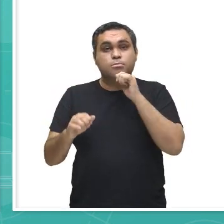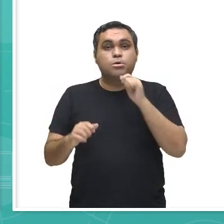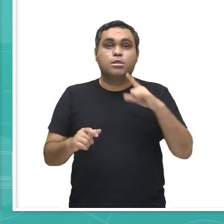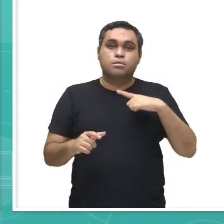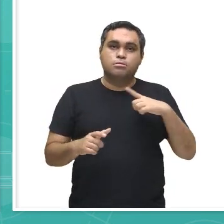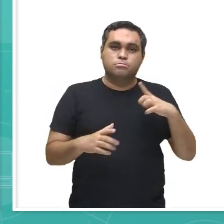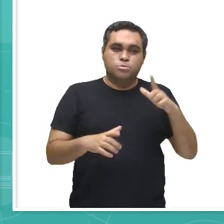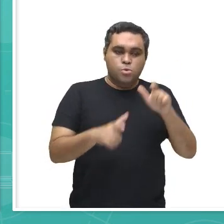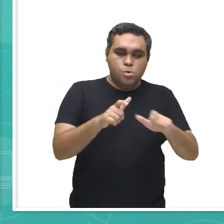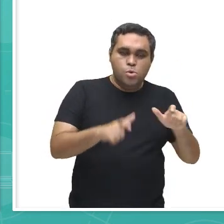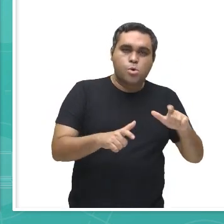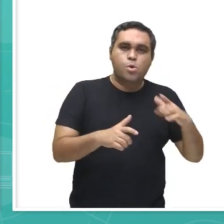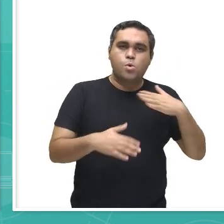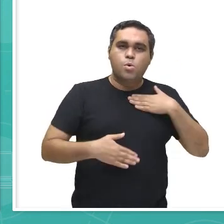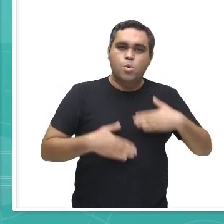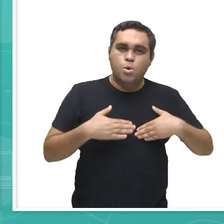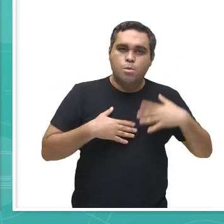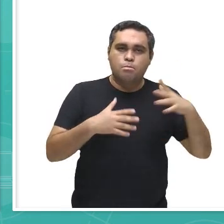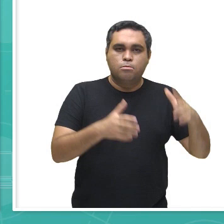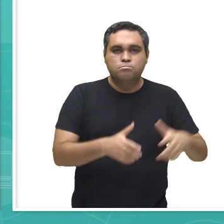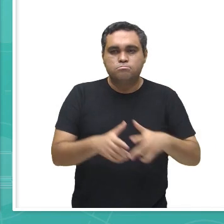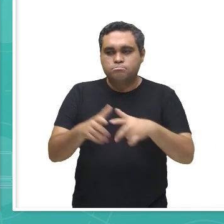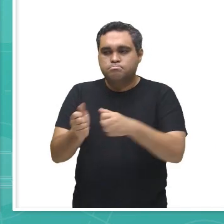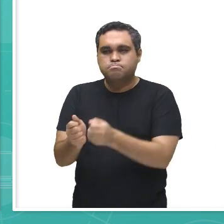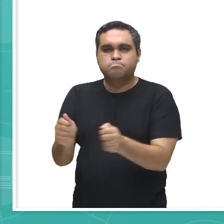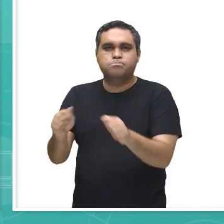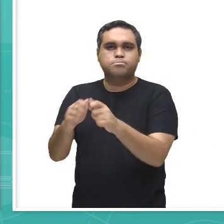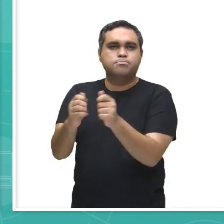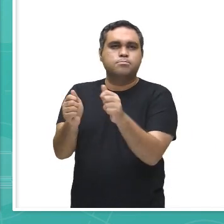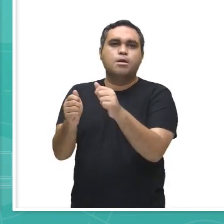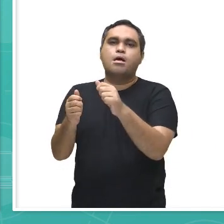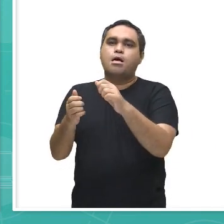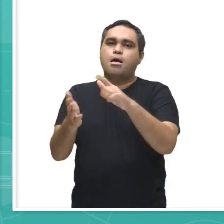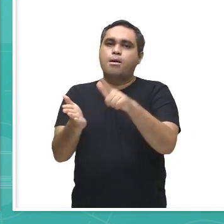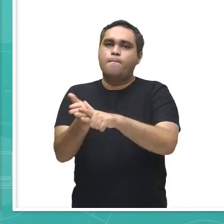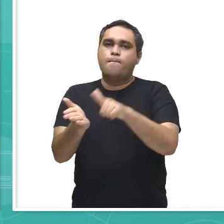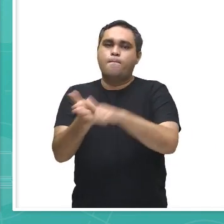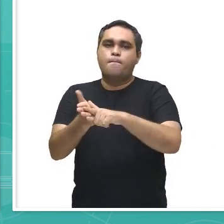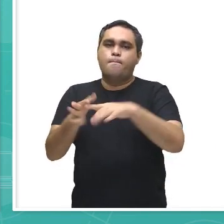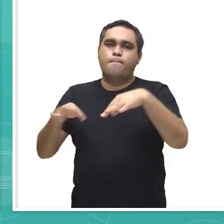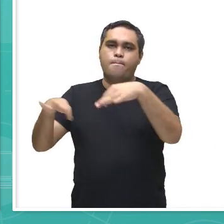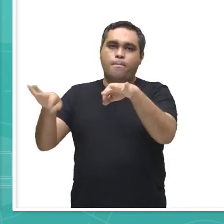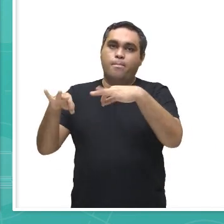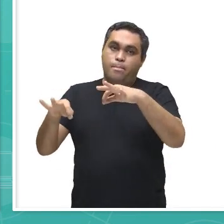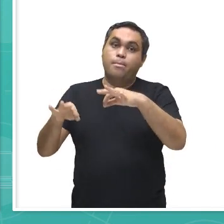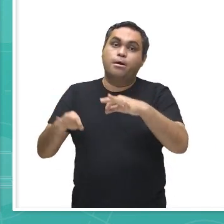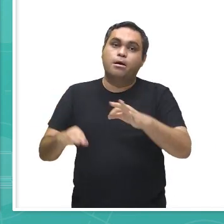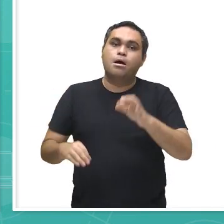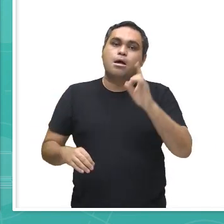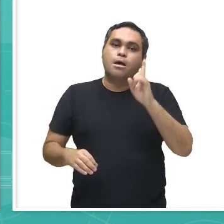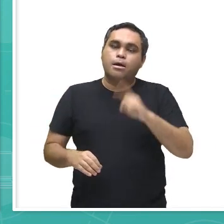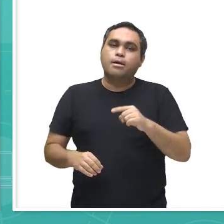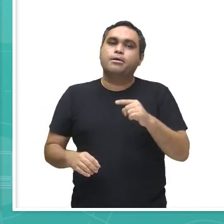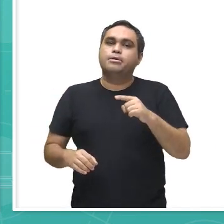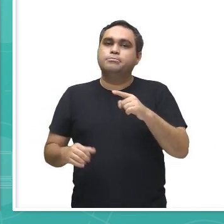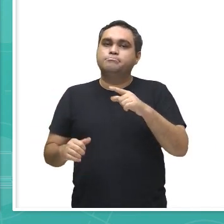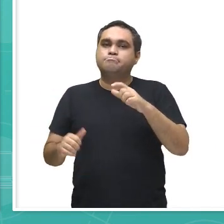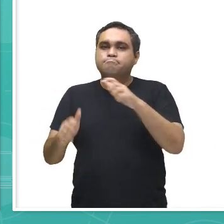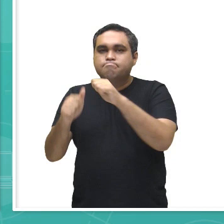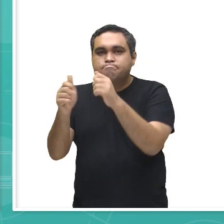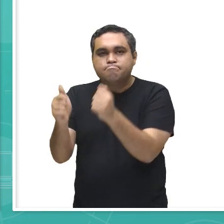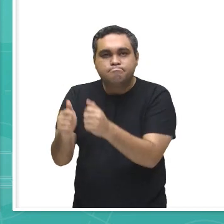objeto. Qual é o meu objeto? É a folha de papel, né? Ele então foi transformado e ele tem uma